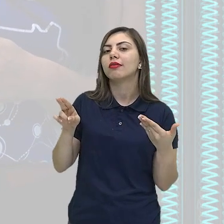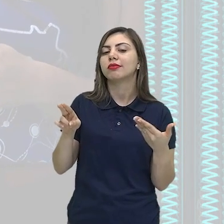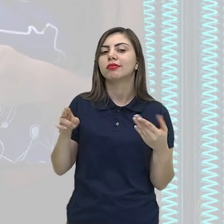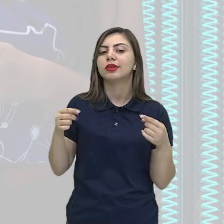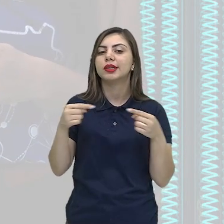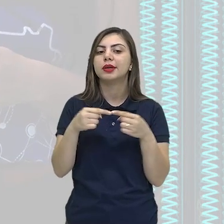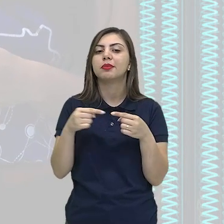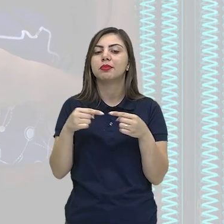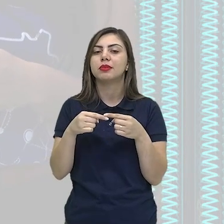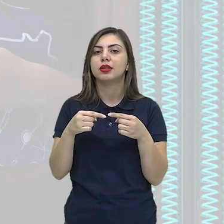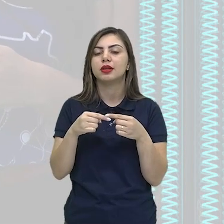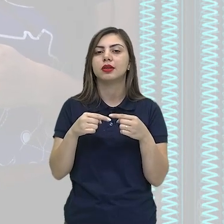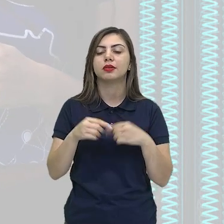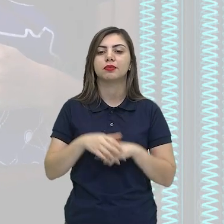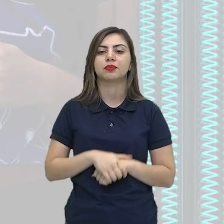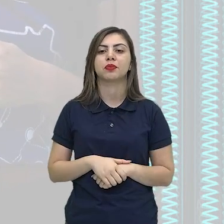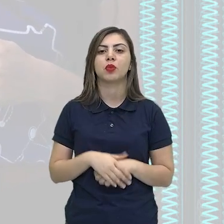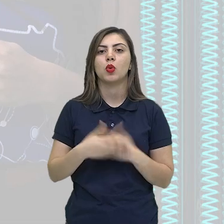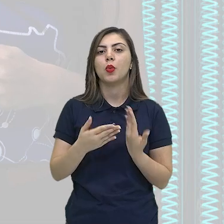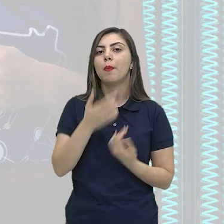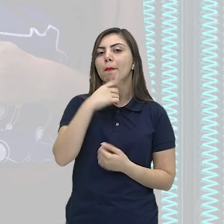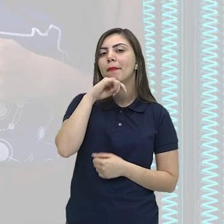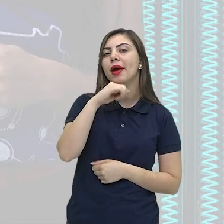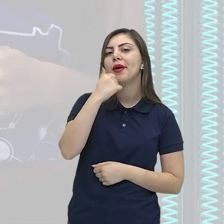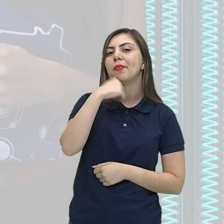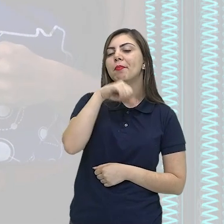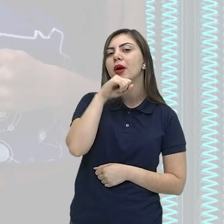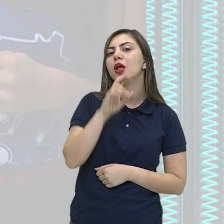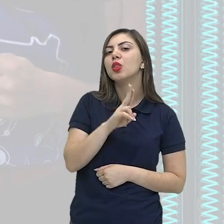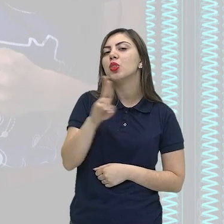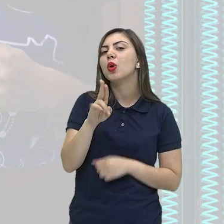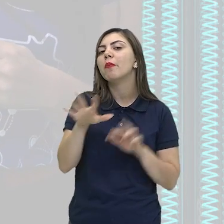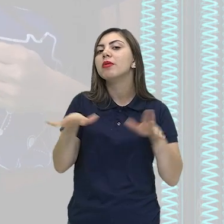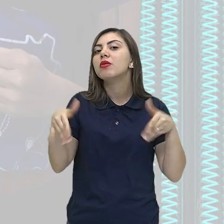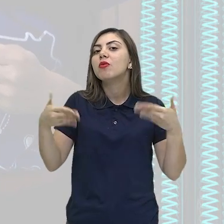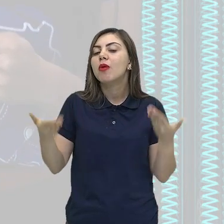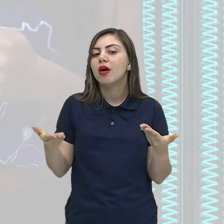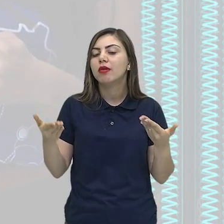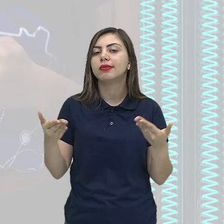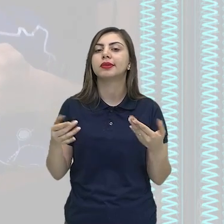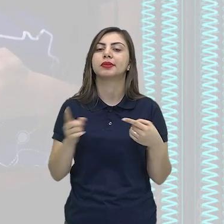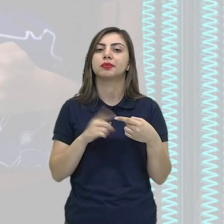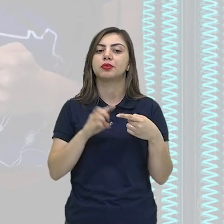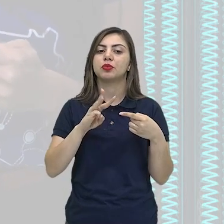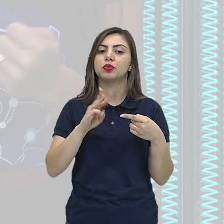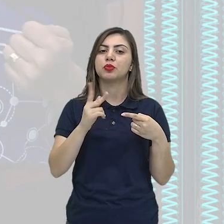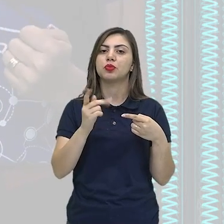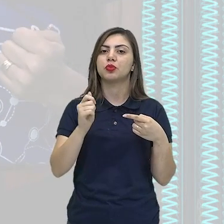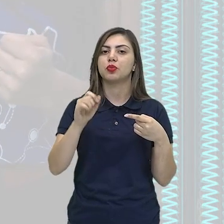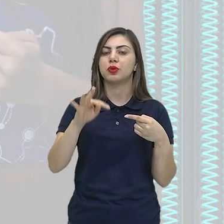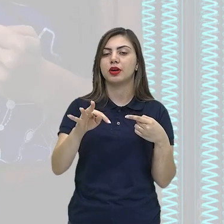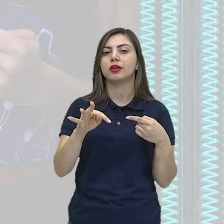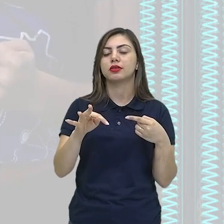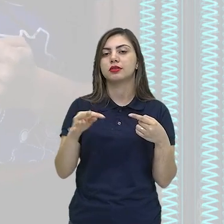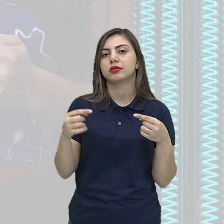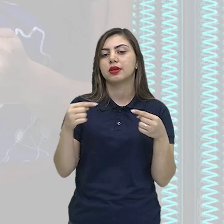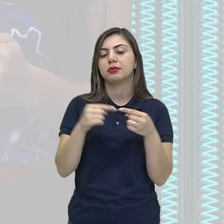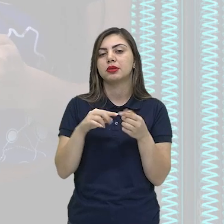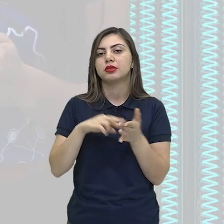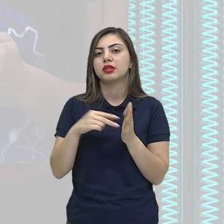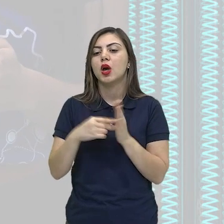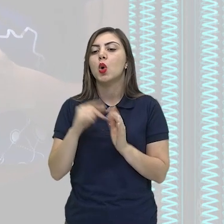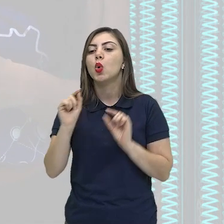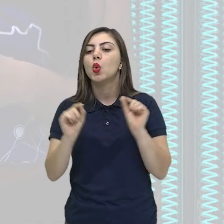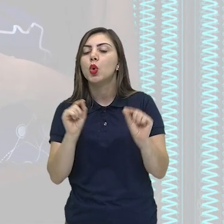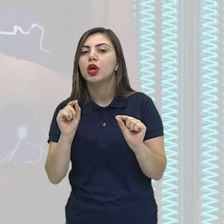your parents' names, qual é o nome dos seus pais? Então, a primeira palavrinha que nós temos é what, que significa o que